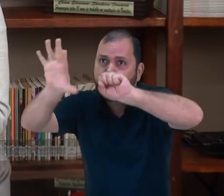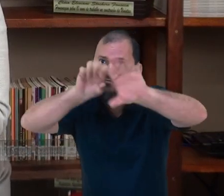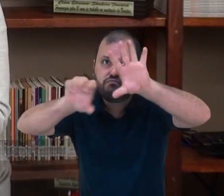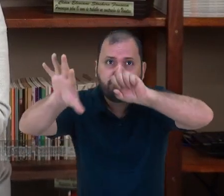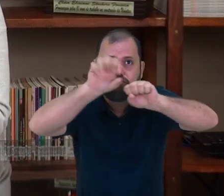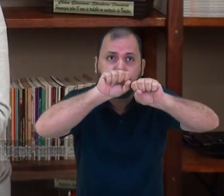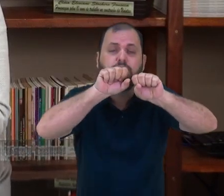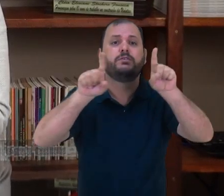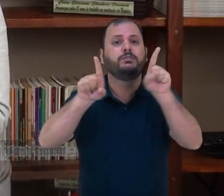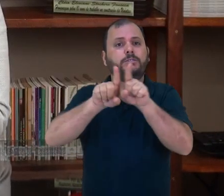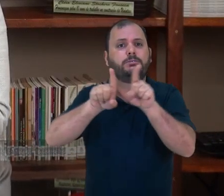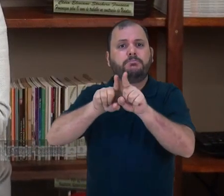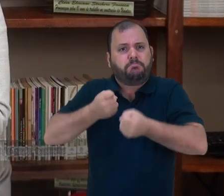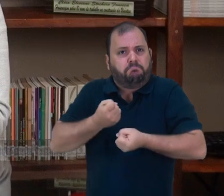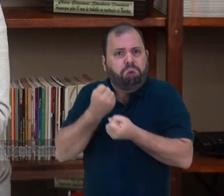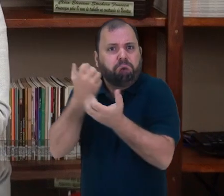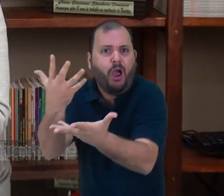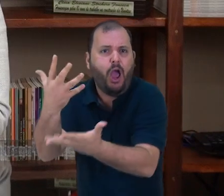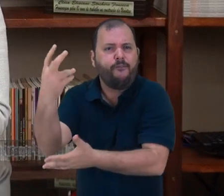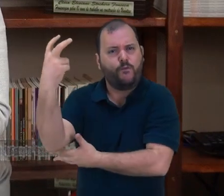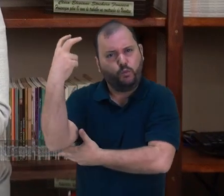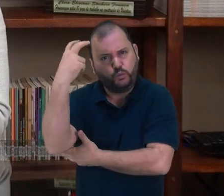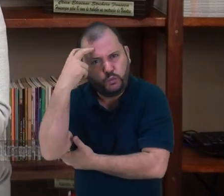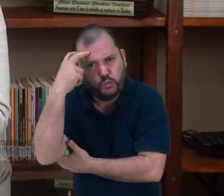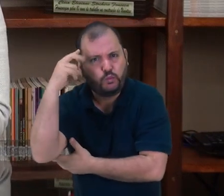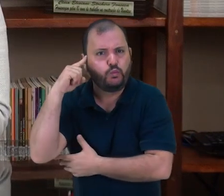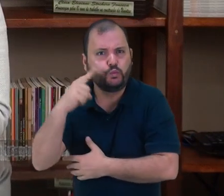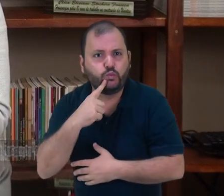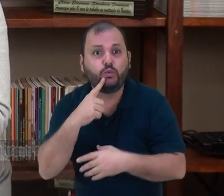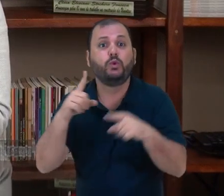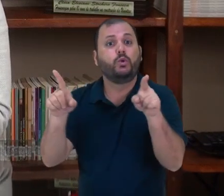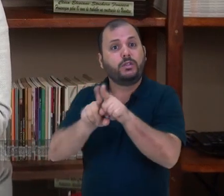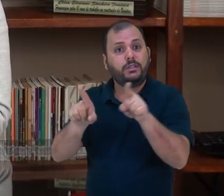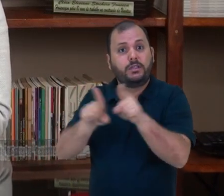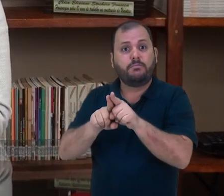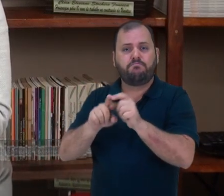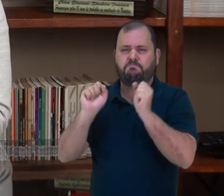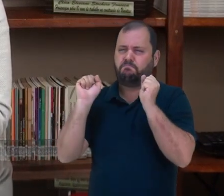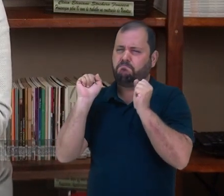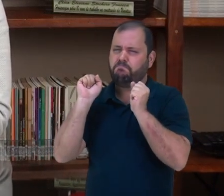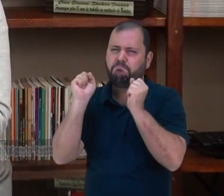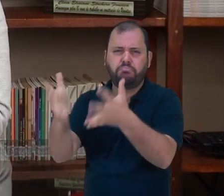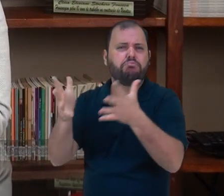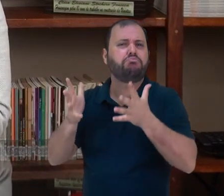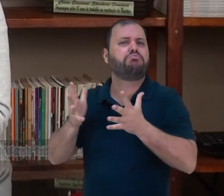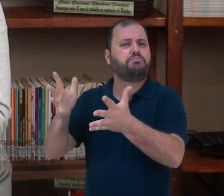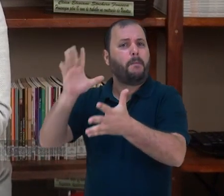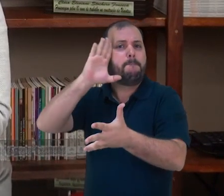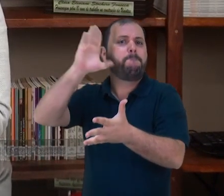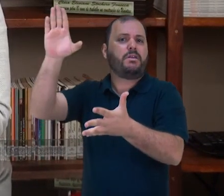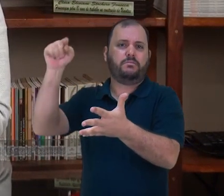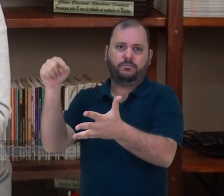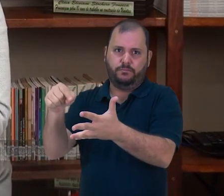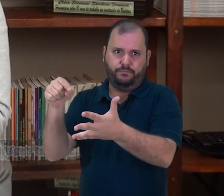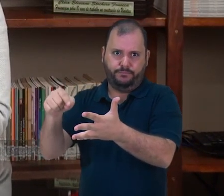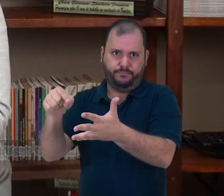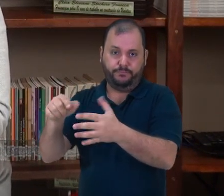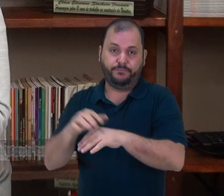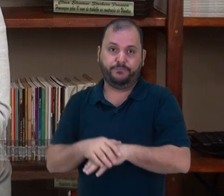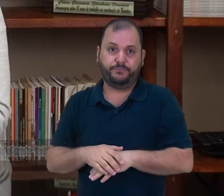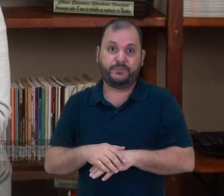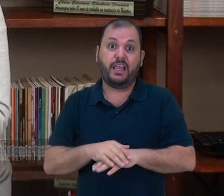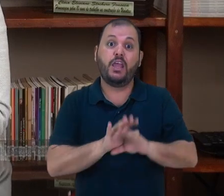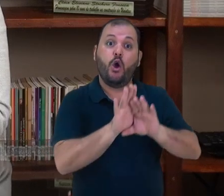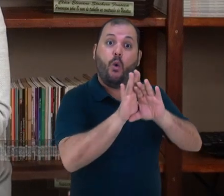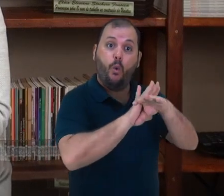meio de experiências visuais, manifestando sua cultura e principalmente pelo uso da Libras. E